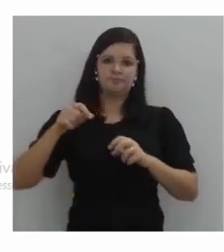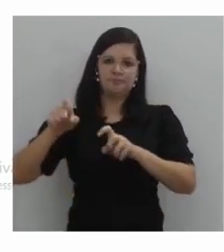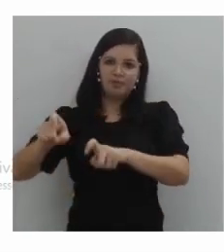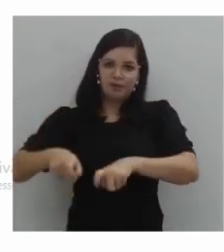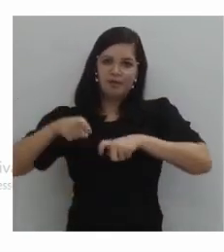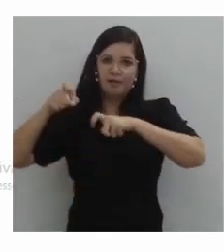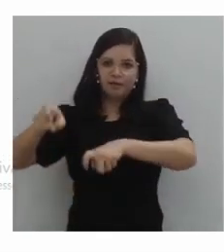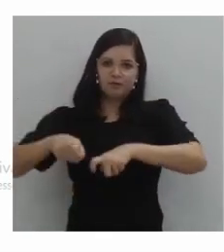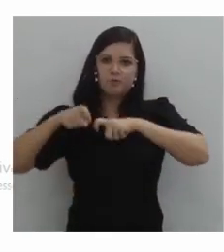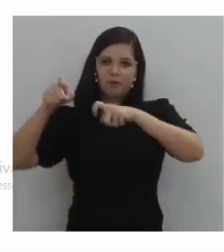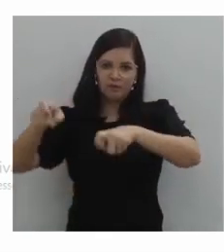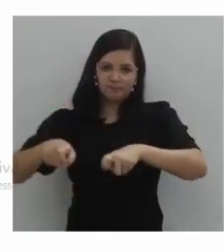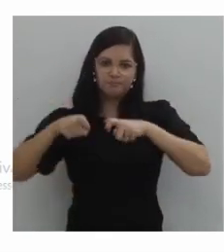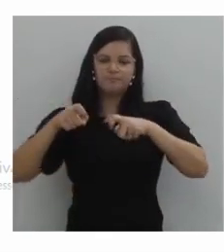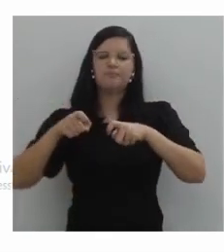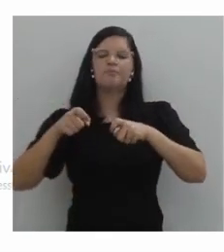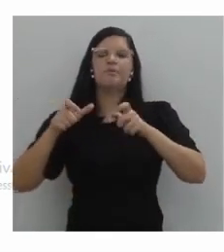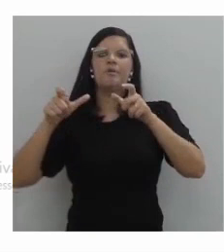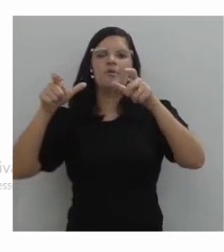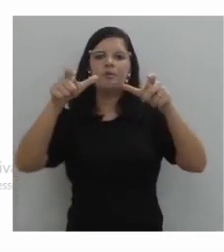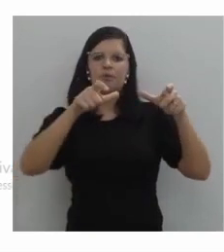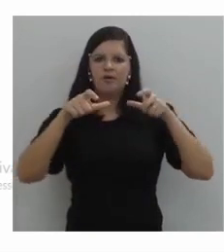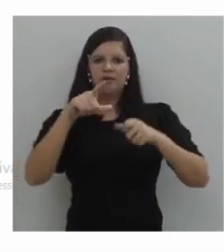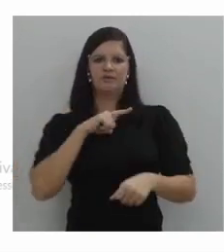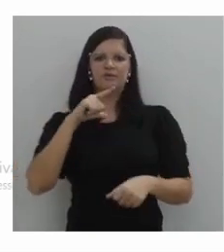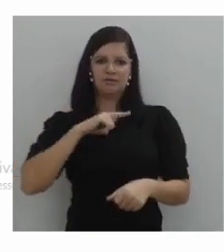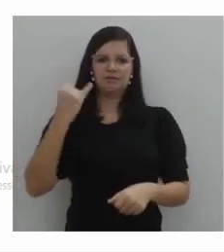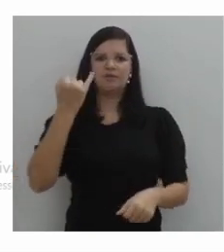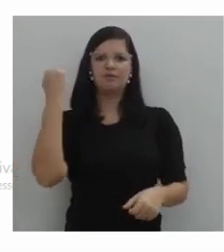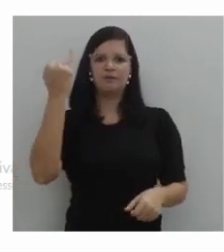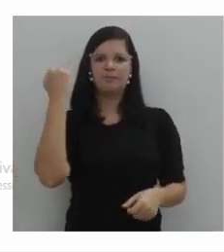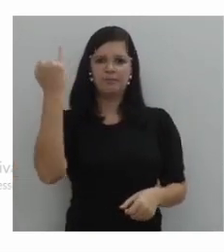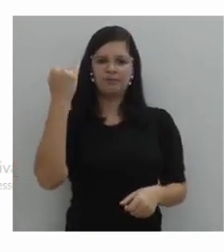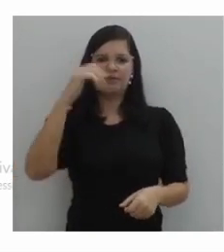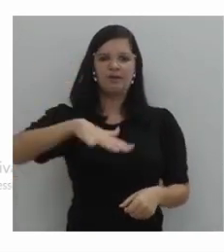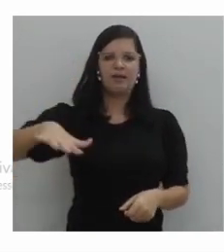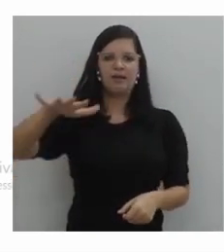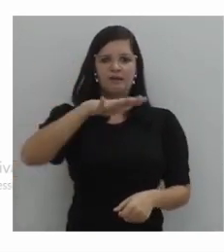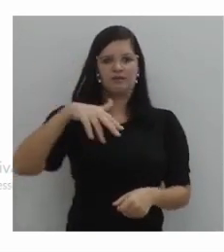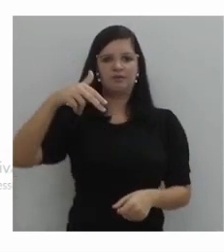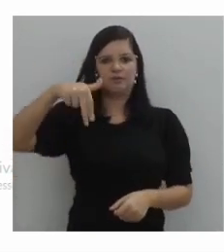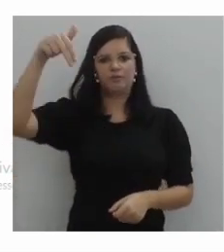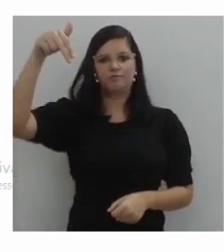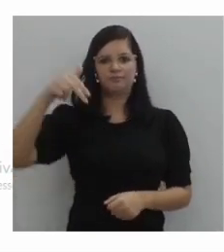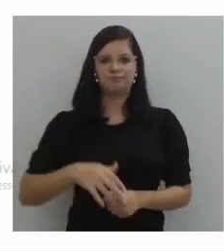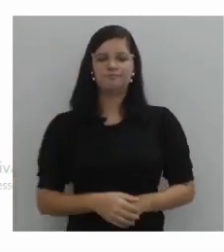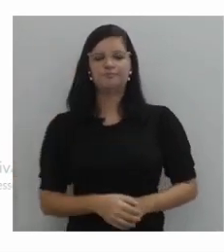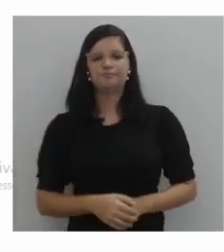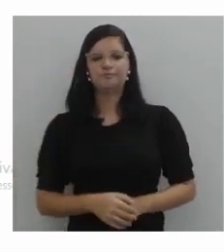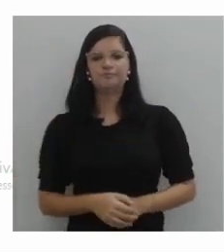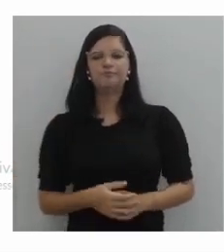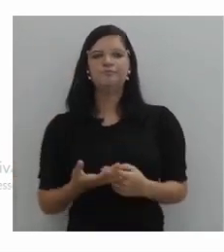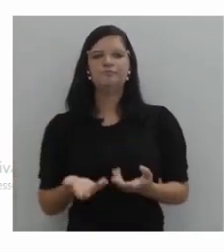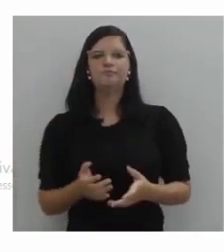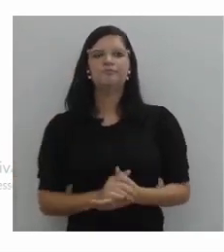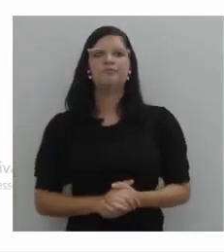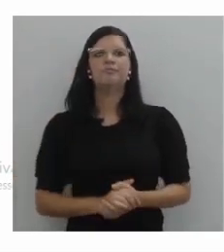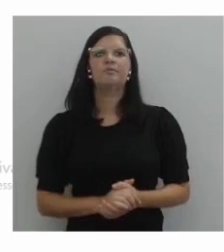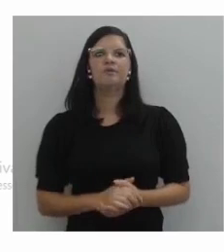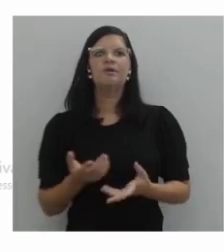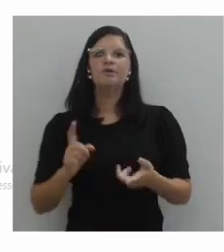agrícola nessa região, tá? Então, é uma bacia que possui importância na área norte, tá? Eu posso citar